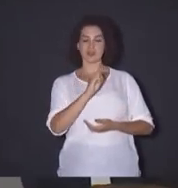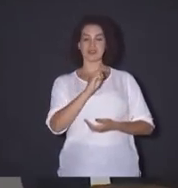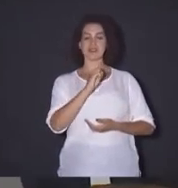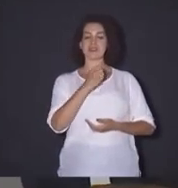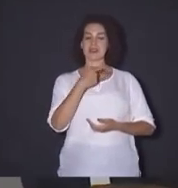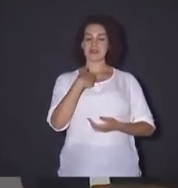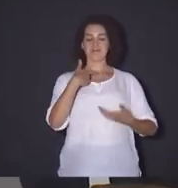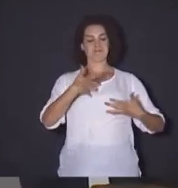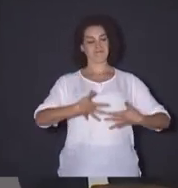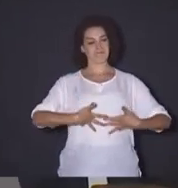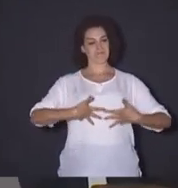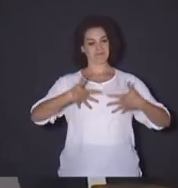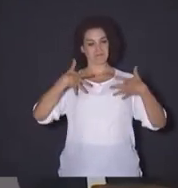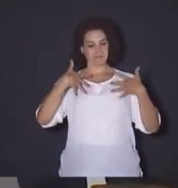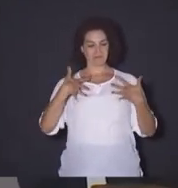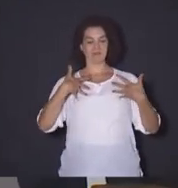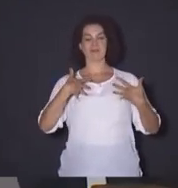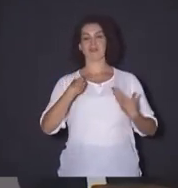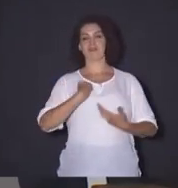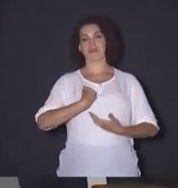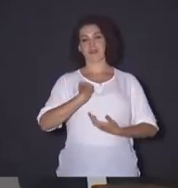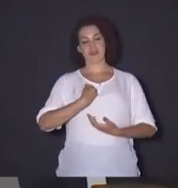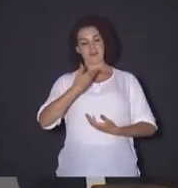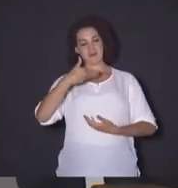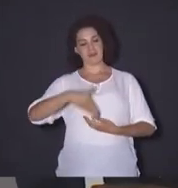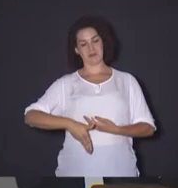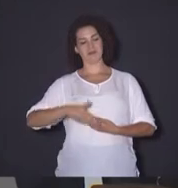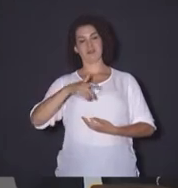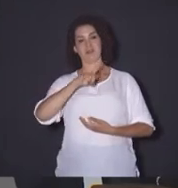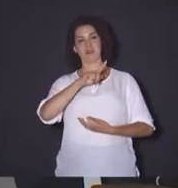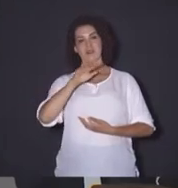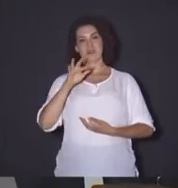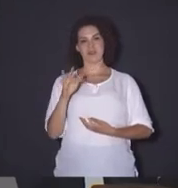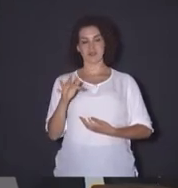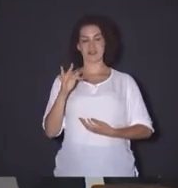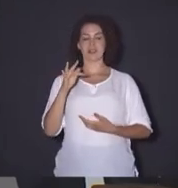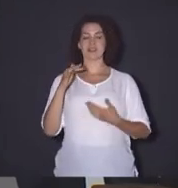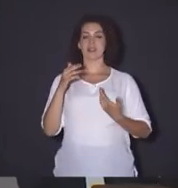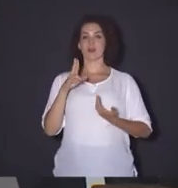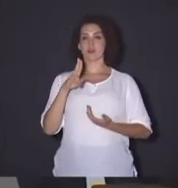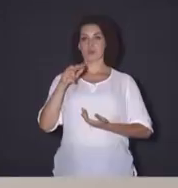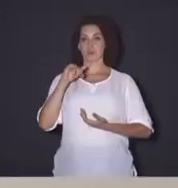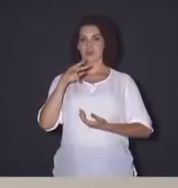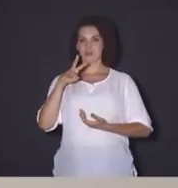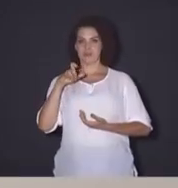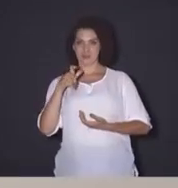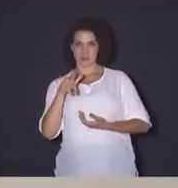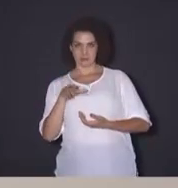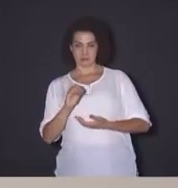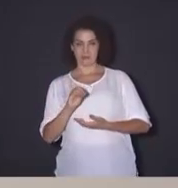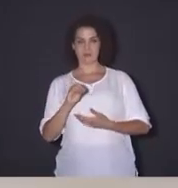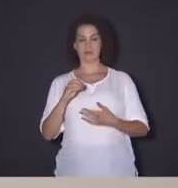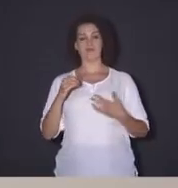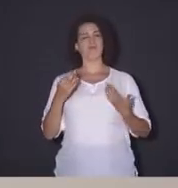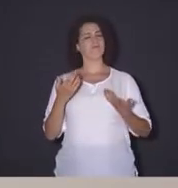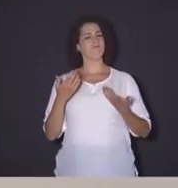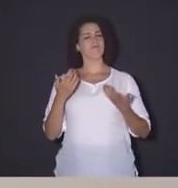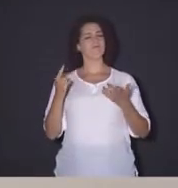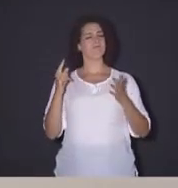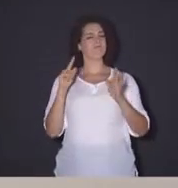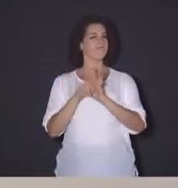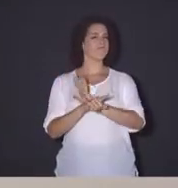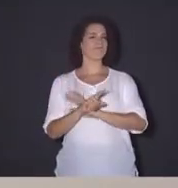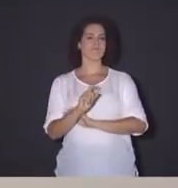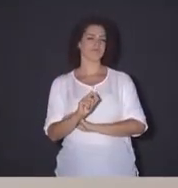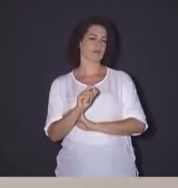freitas na nossa universidade de verão ea grande questão que eu traga o peugeot é nós temos uma universidade